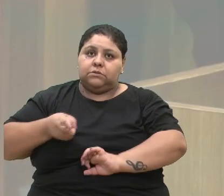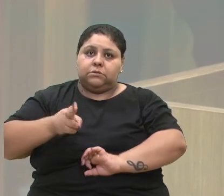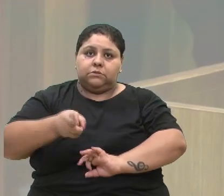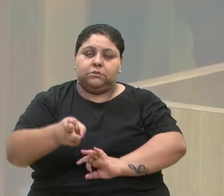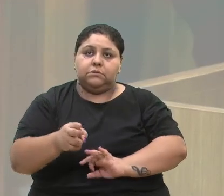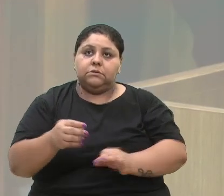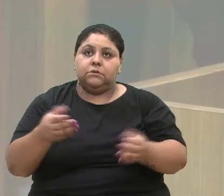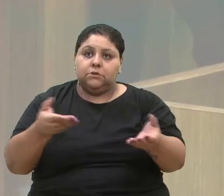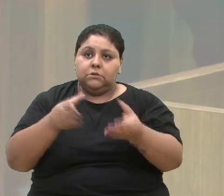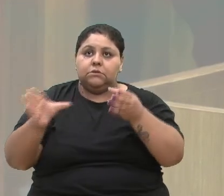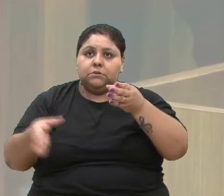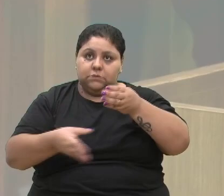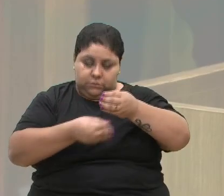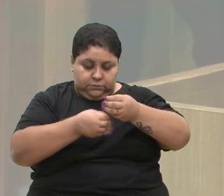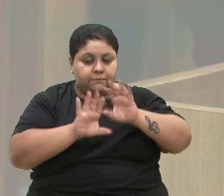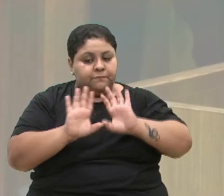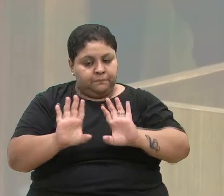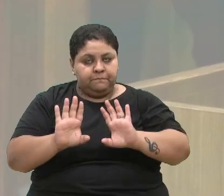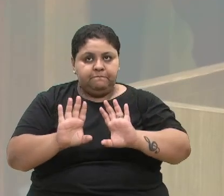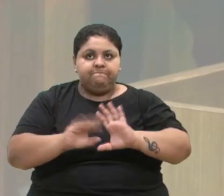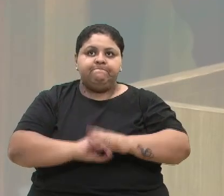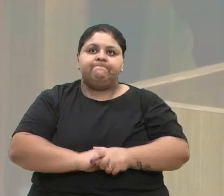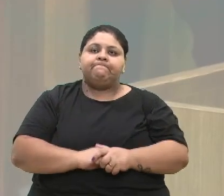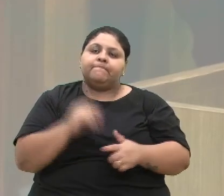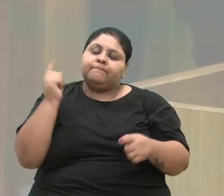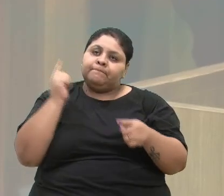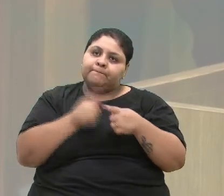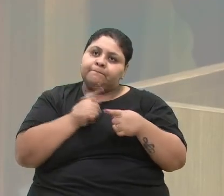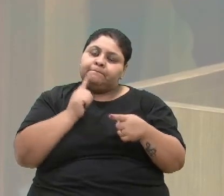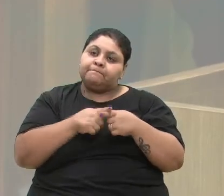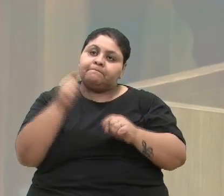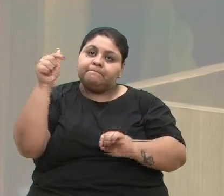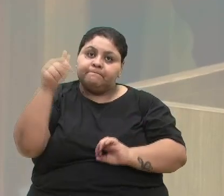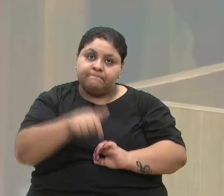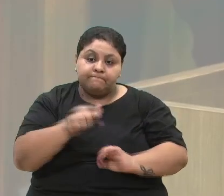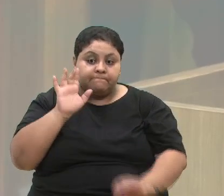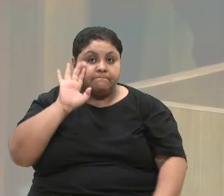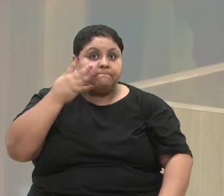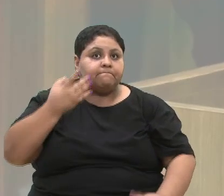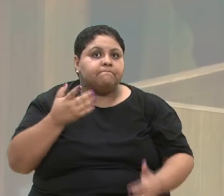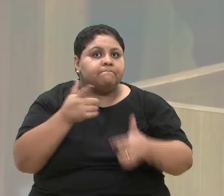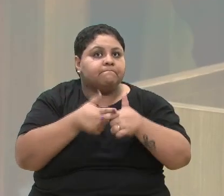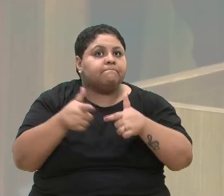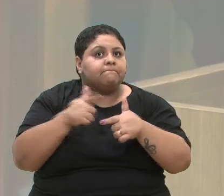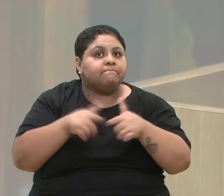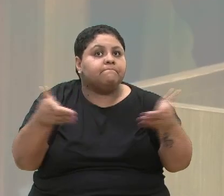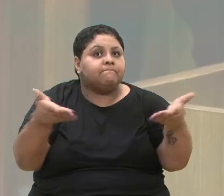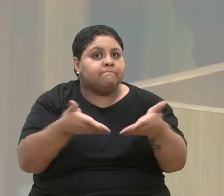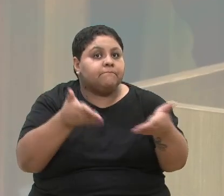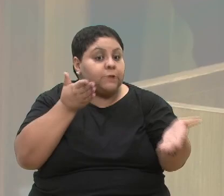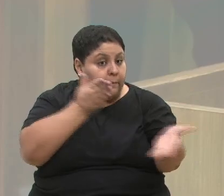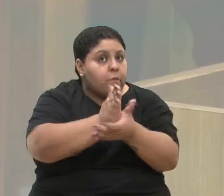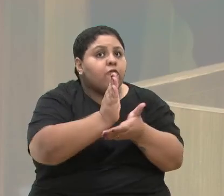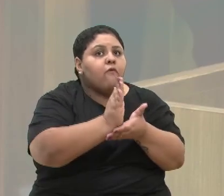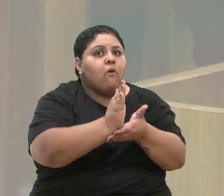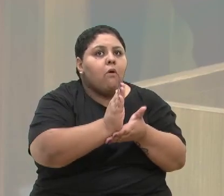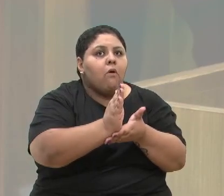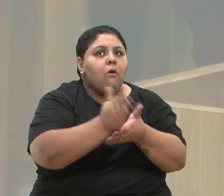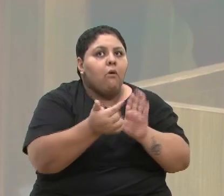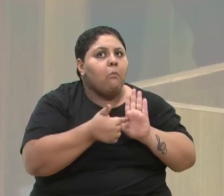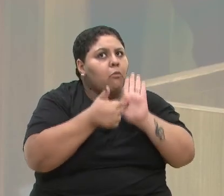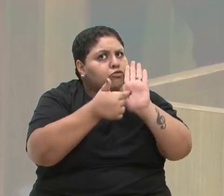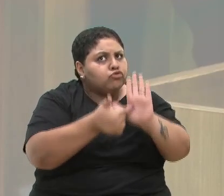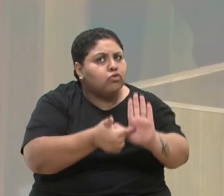já lhe passo, esteja em andamento, porque essa é a solução. E já provou que é a solução, no mundo